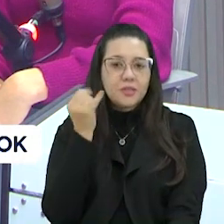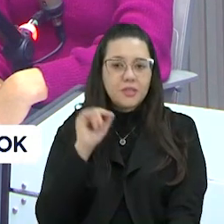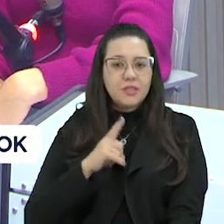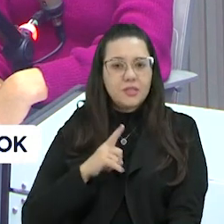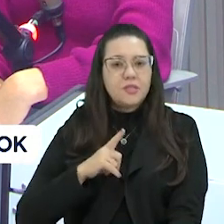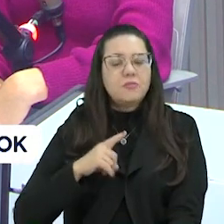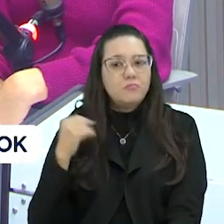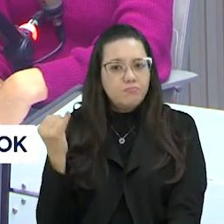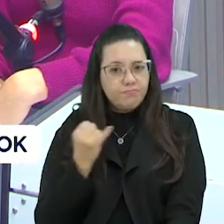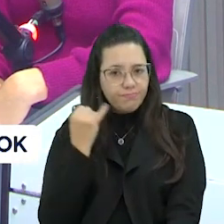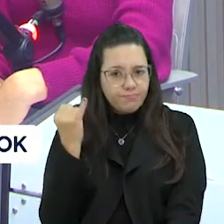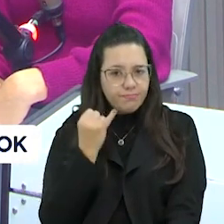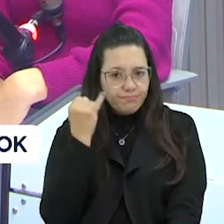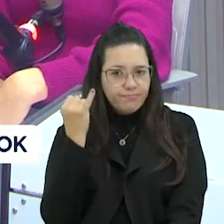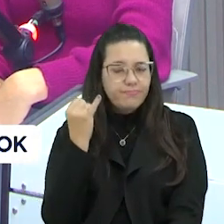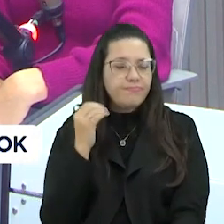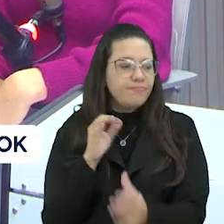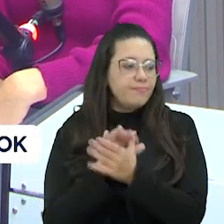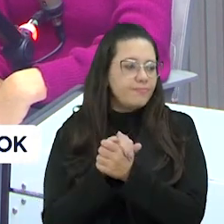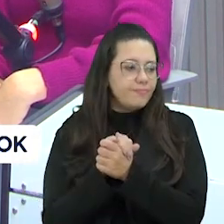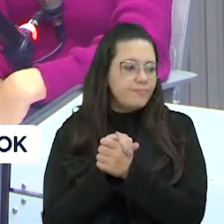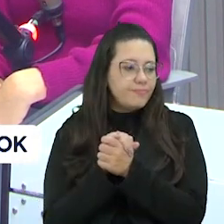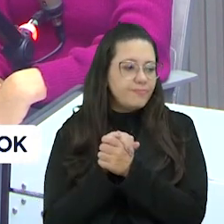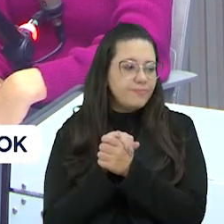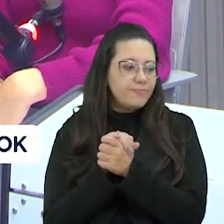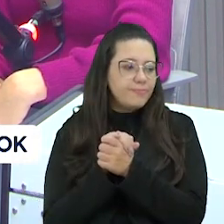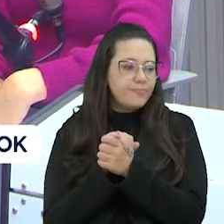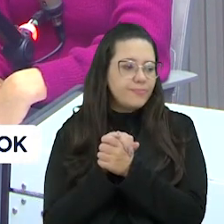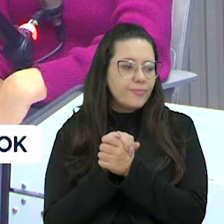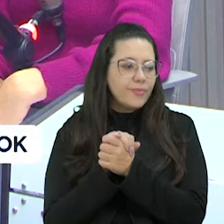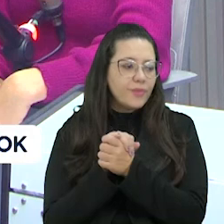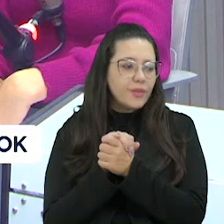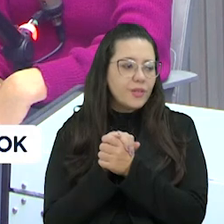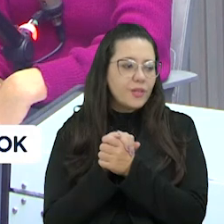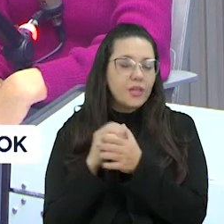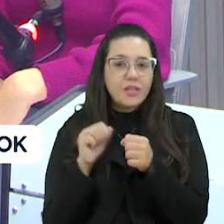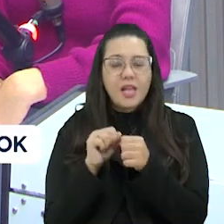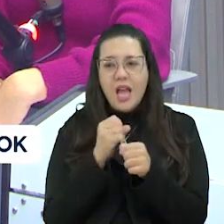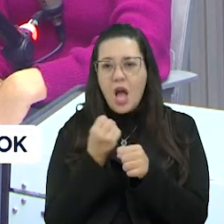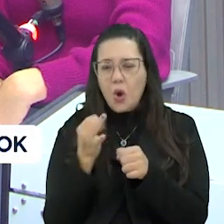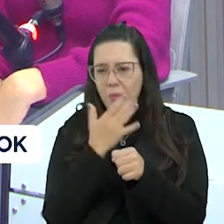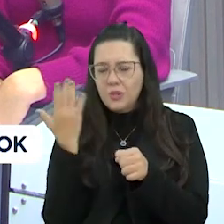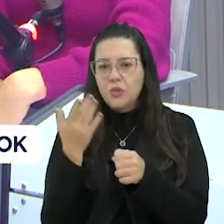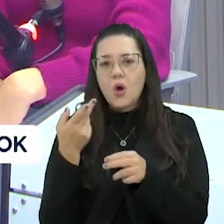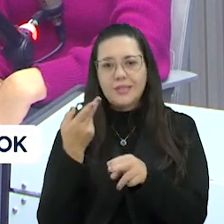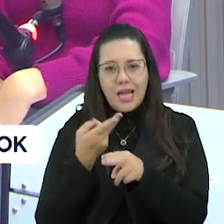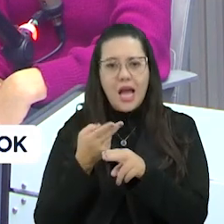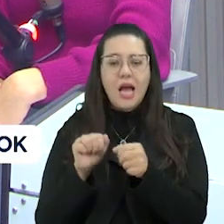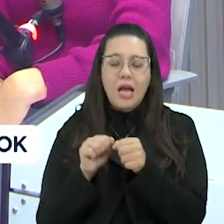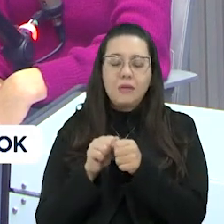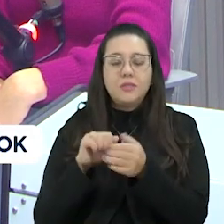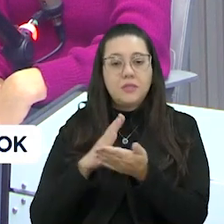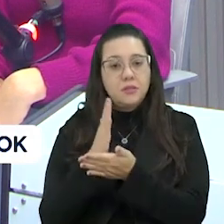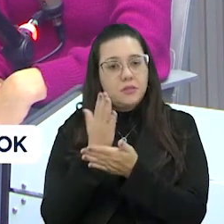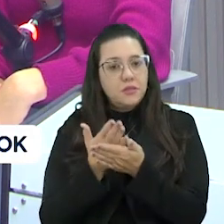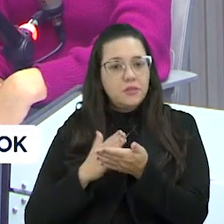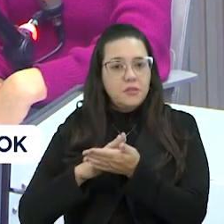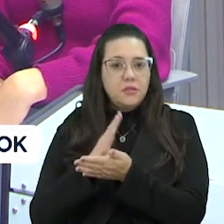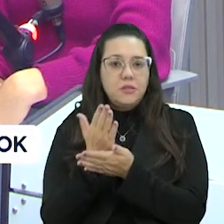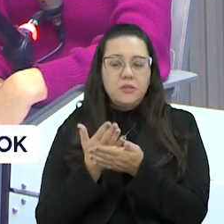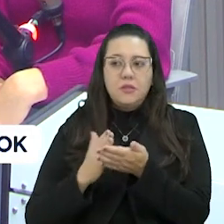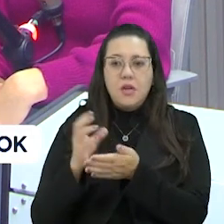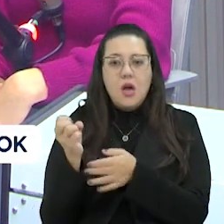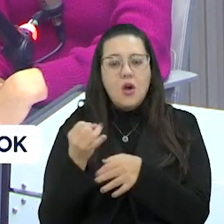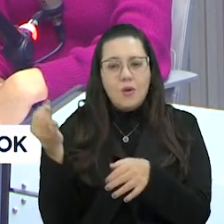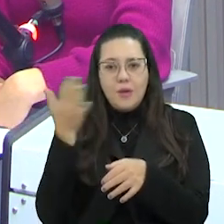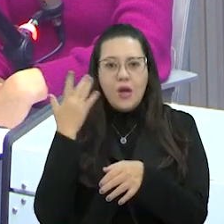de certas áreas, né, principalmente na questão de perturbação do sossego, Então a gente sabe que é um problema, né, no município, por vezes aí o